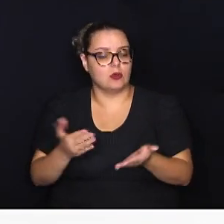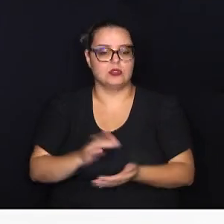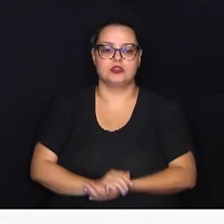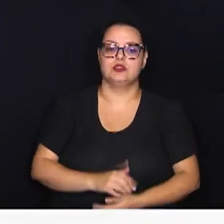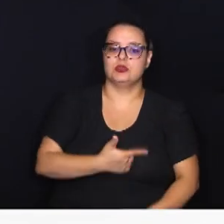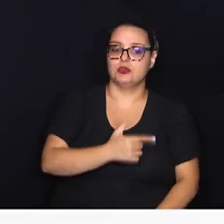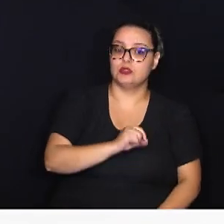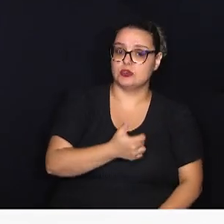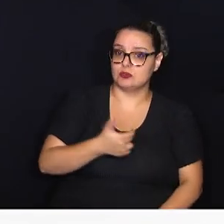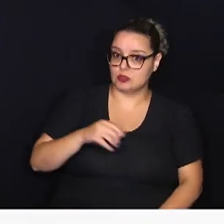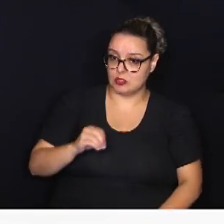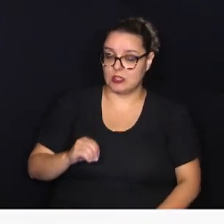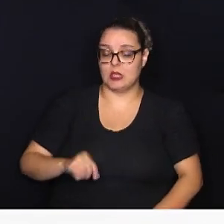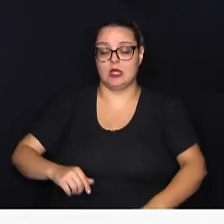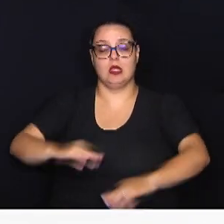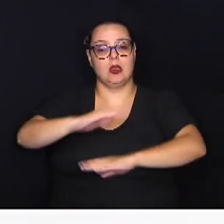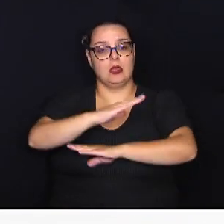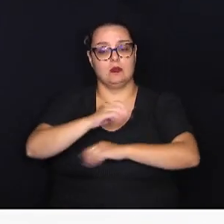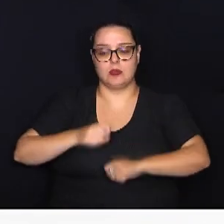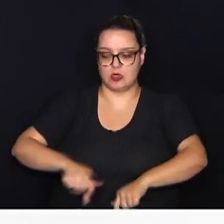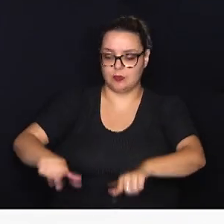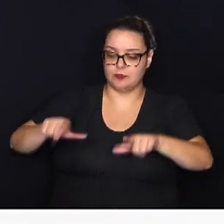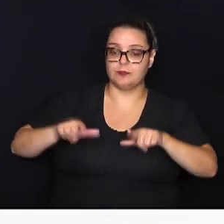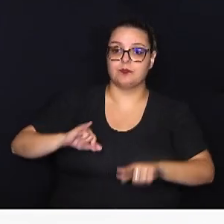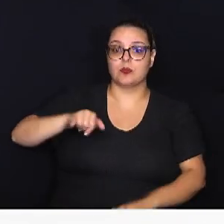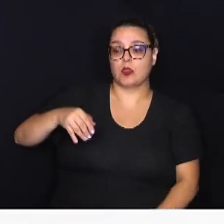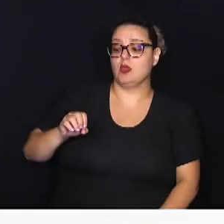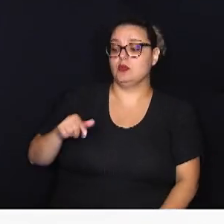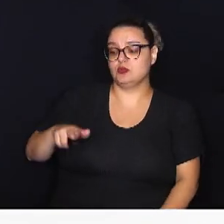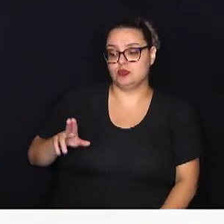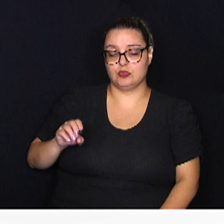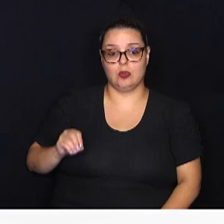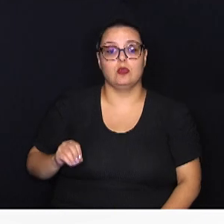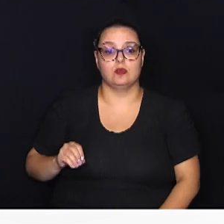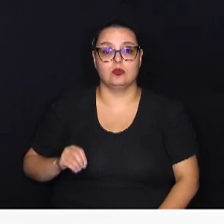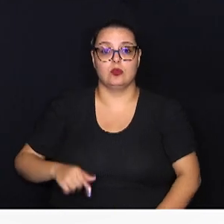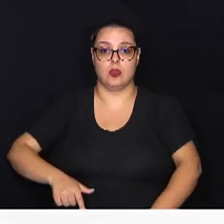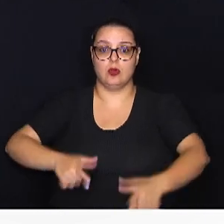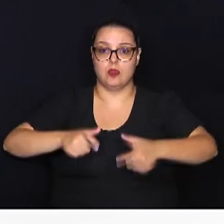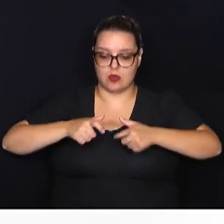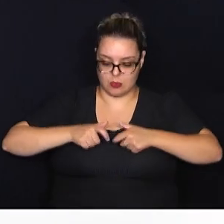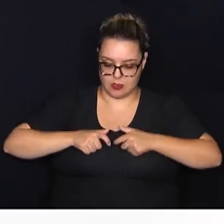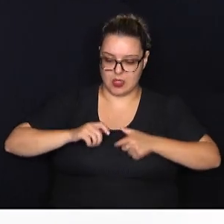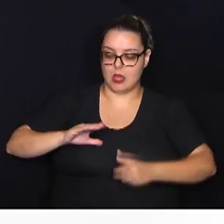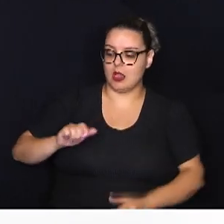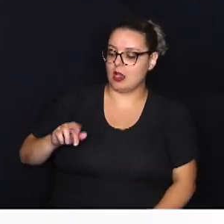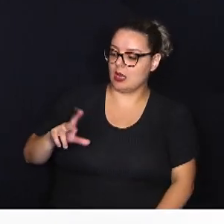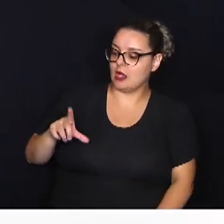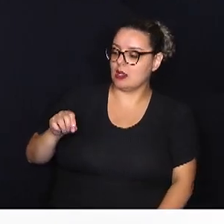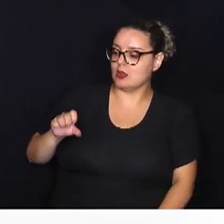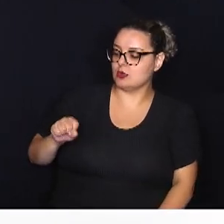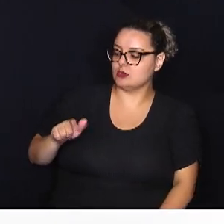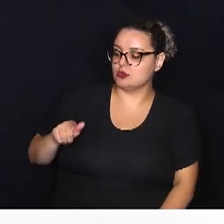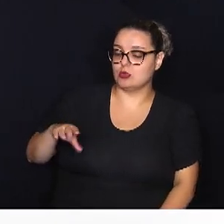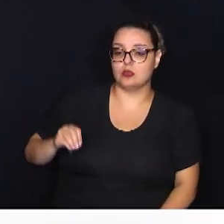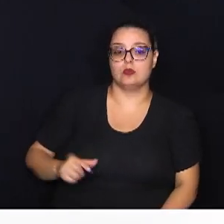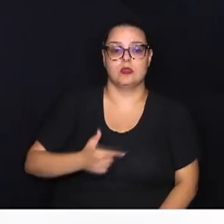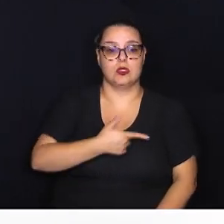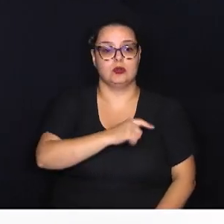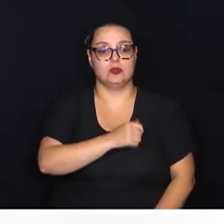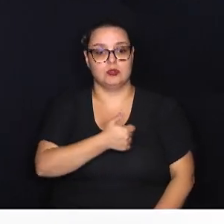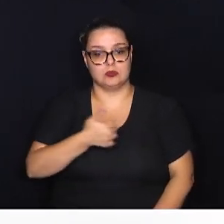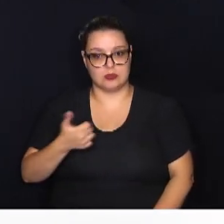a Câmara homenageou a Associação Jongo Dito Ribeiro com a medalha Carlos Gomes. Em 2013,